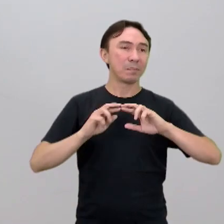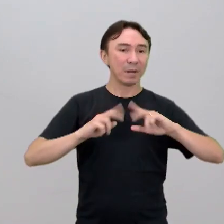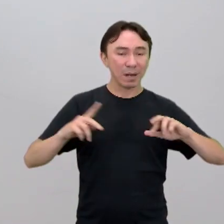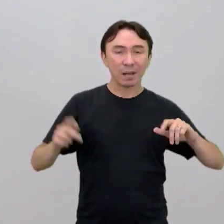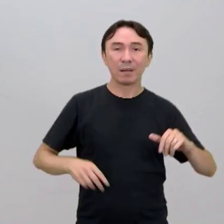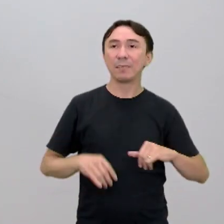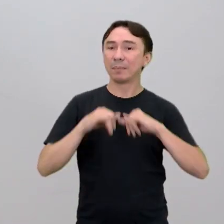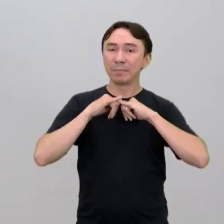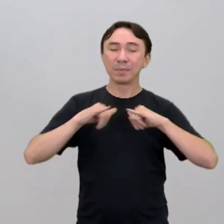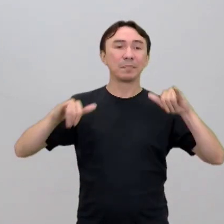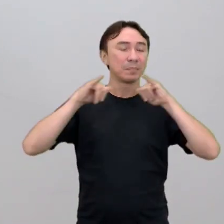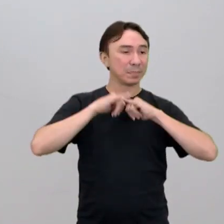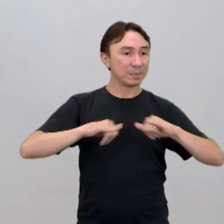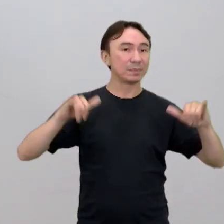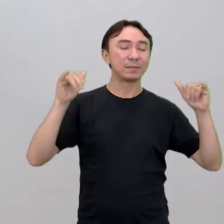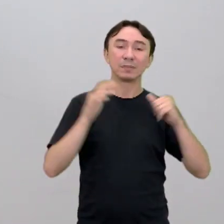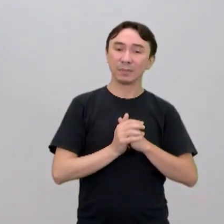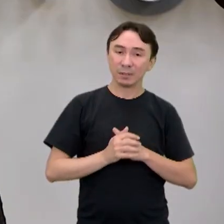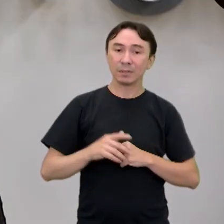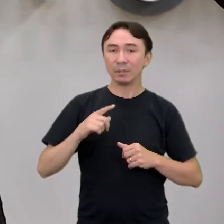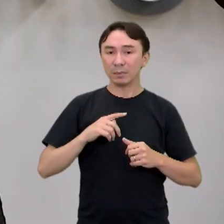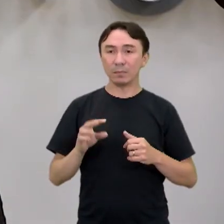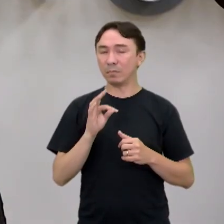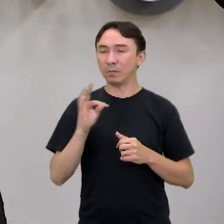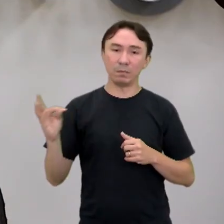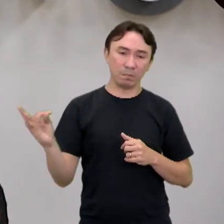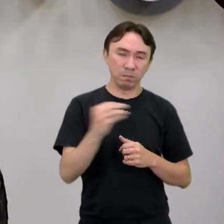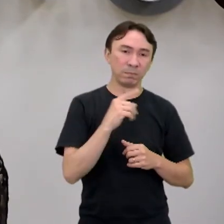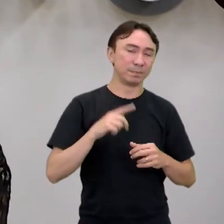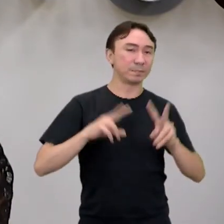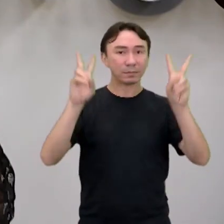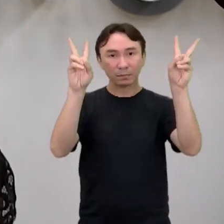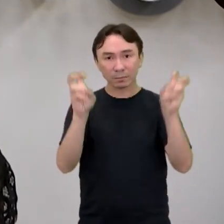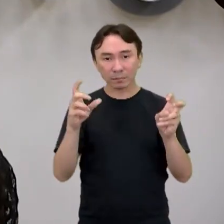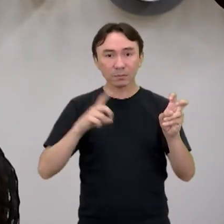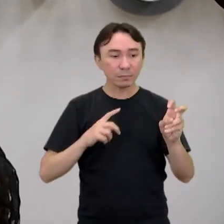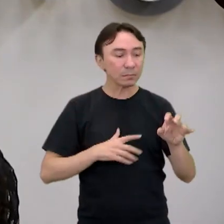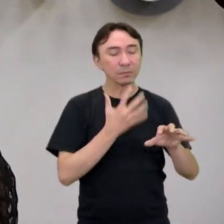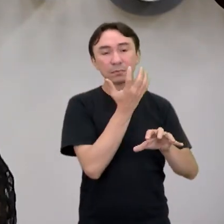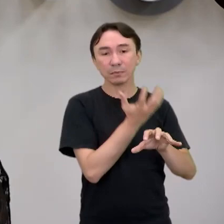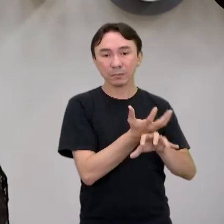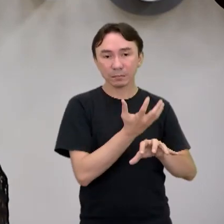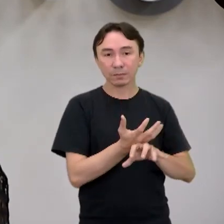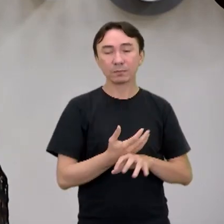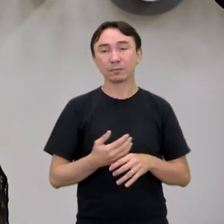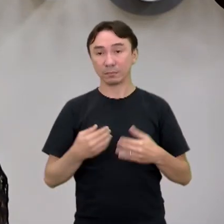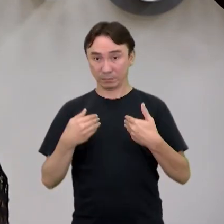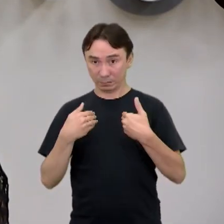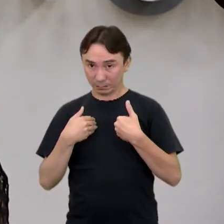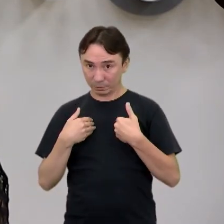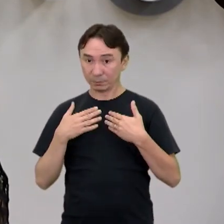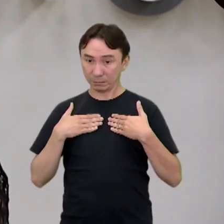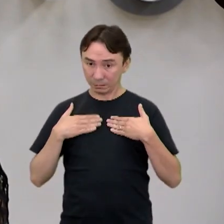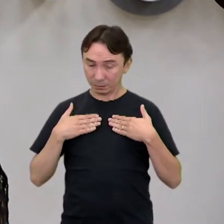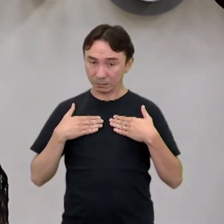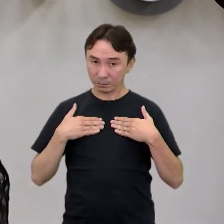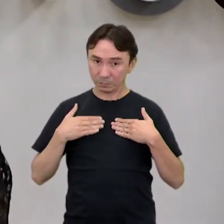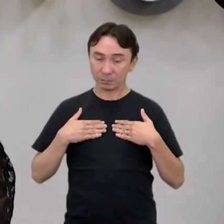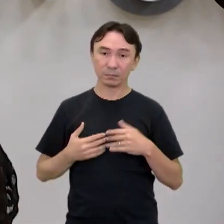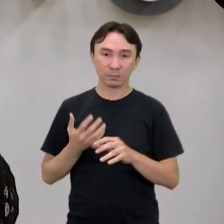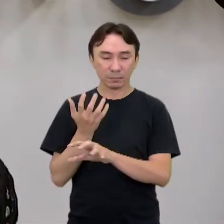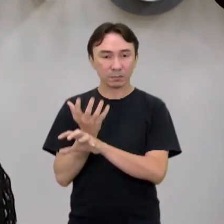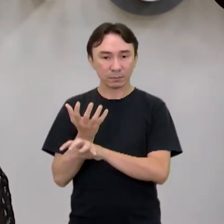todos os temas, eles vão permeando ali todos os componentes. Isso, né, o componente, né, o nosso componente aí, o de número